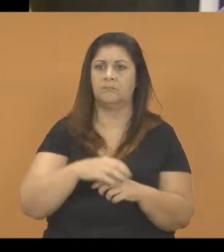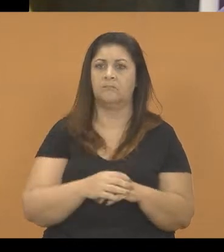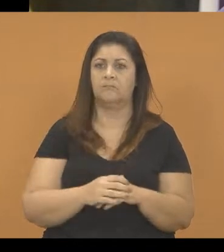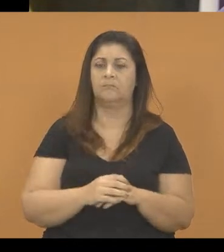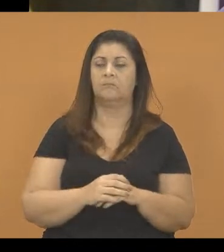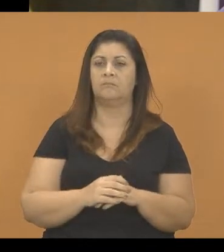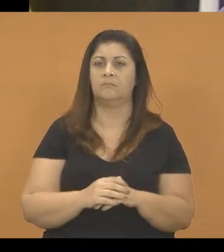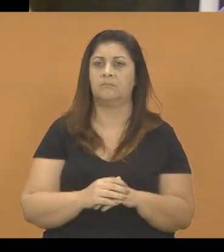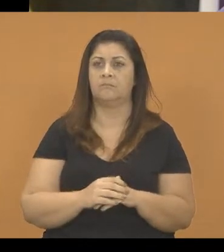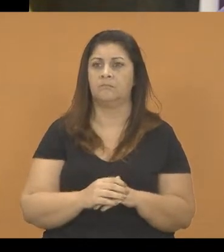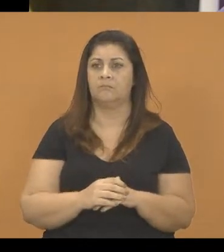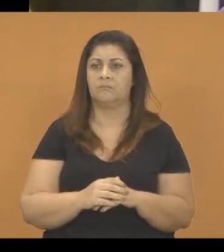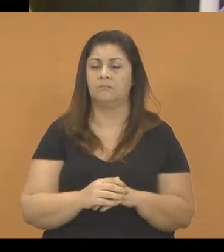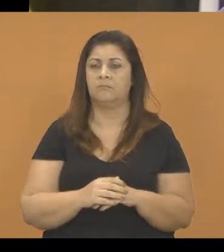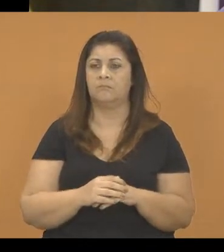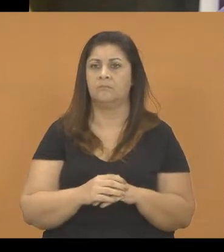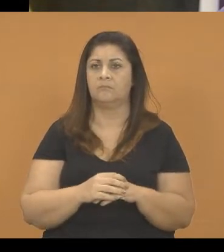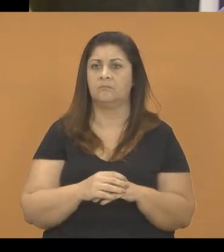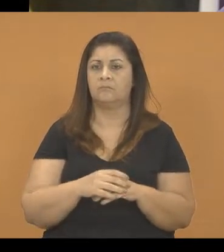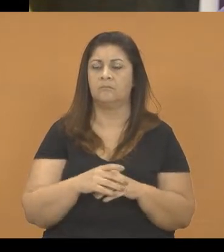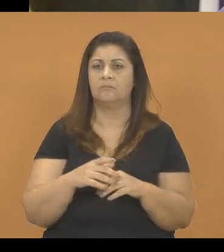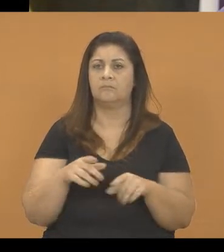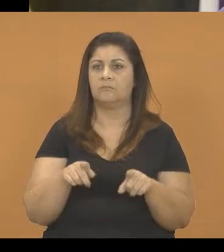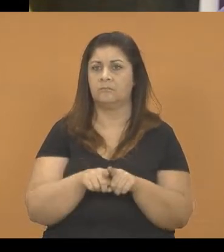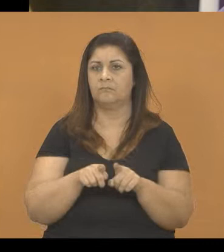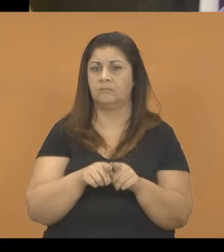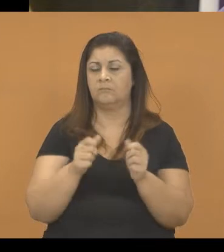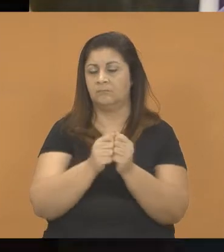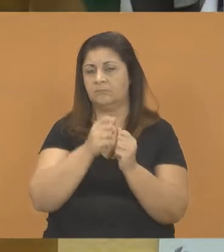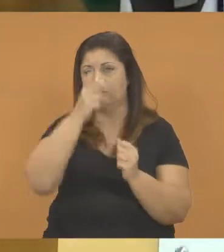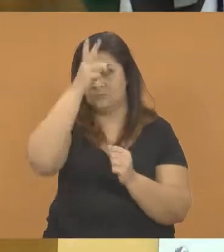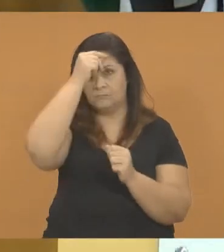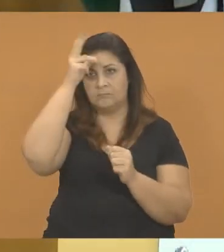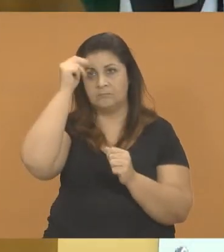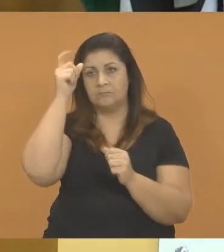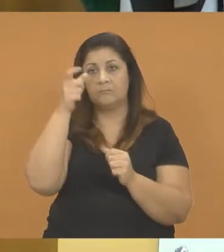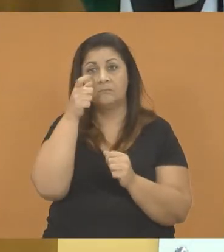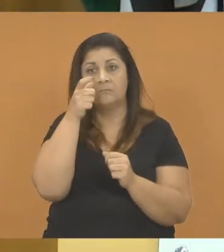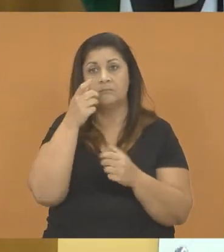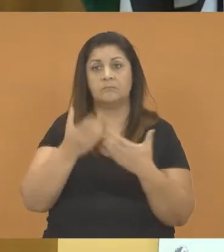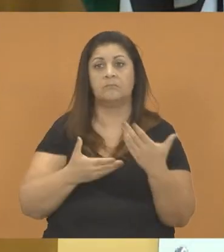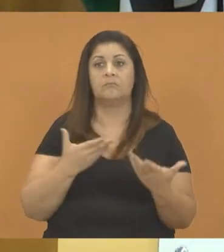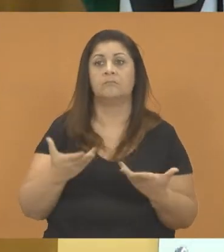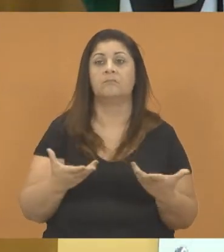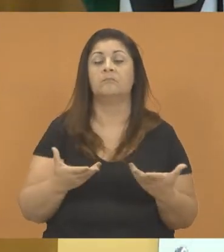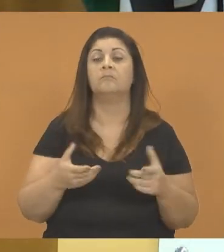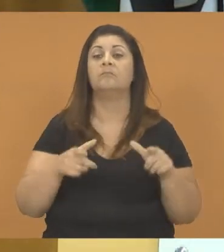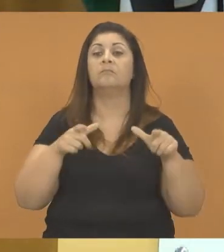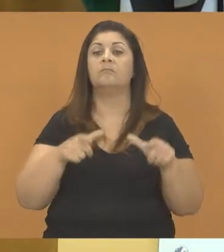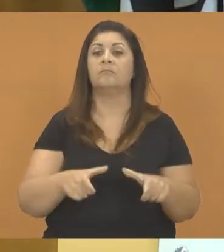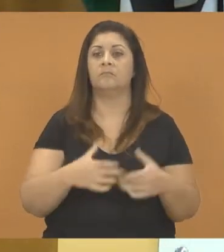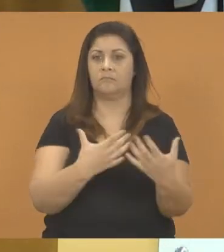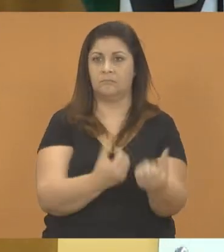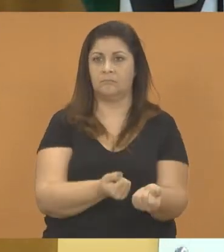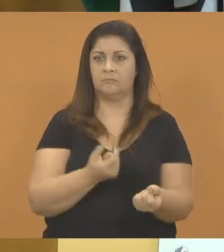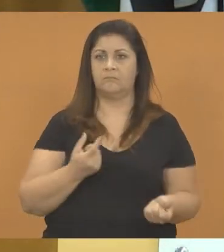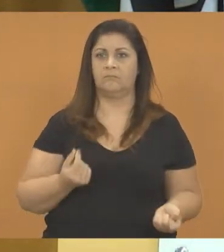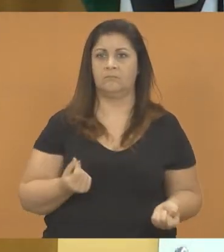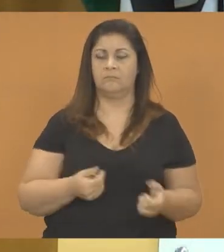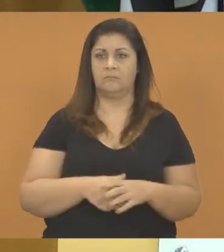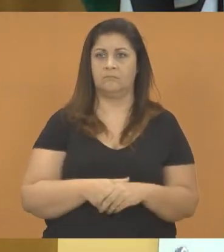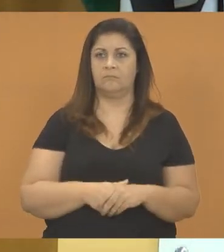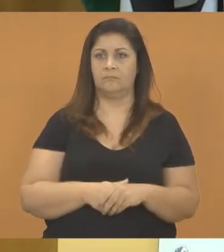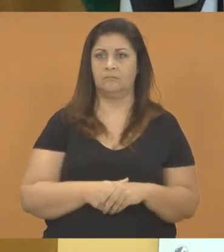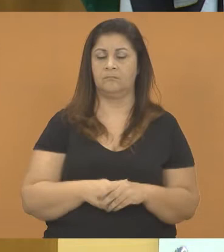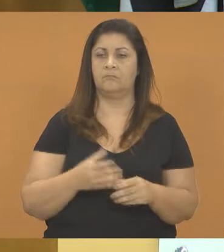a resolver junto com o prefeito que é pra gente escolha é tá escolhendo esse destino dessa verba e muito